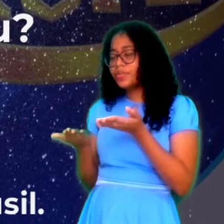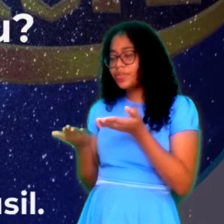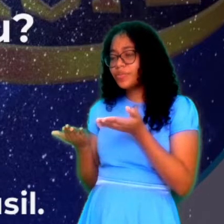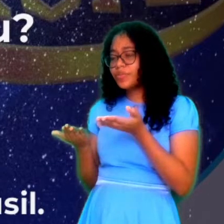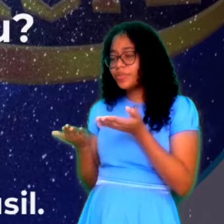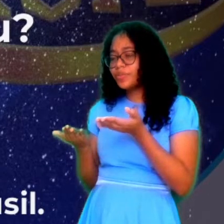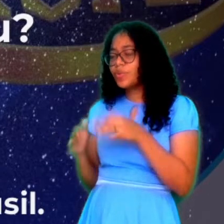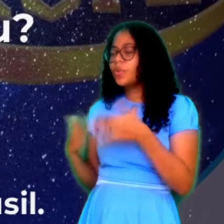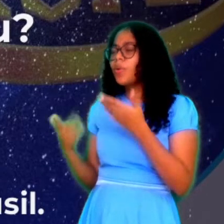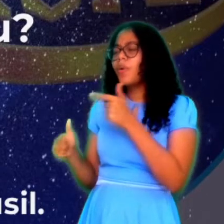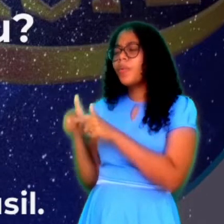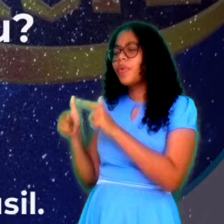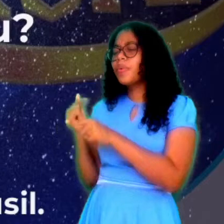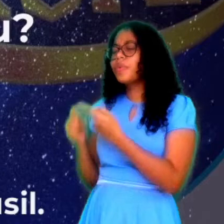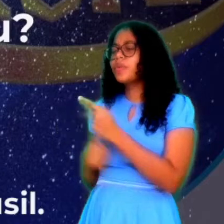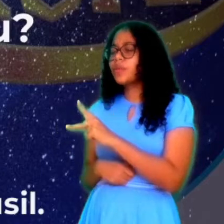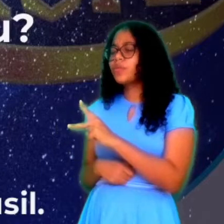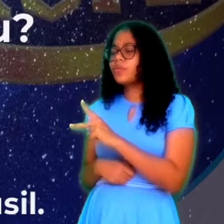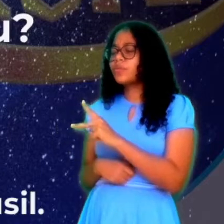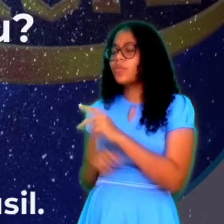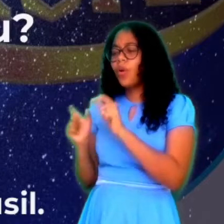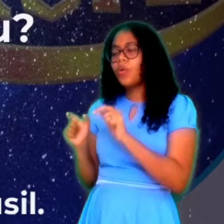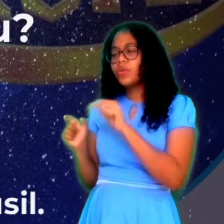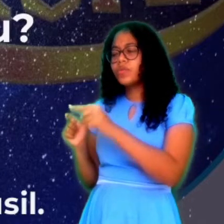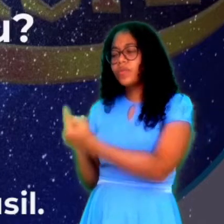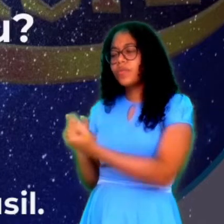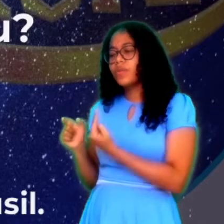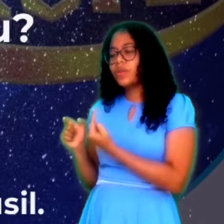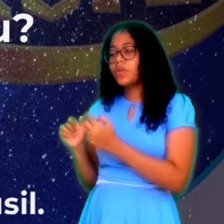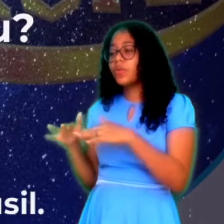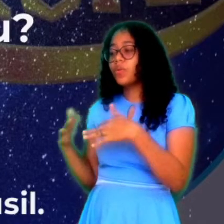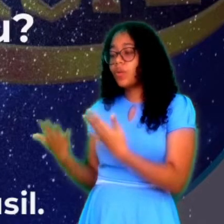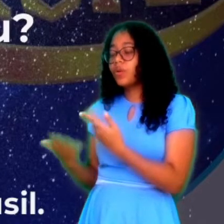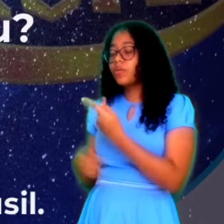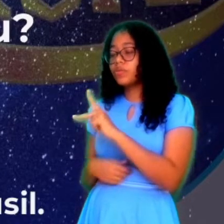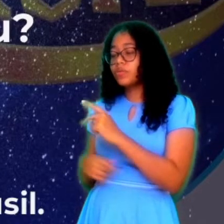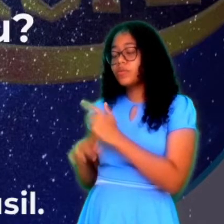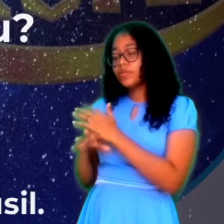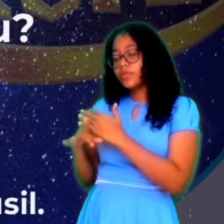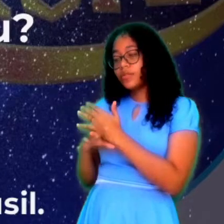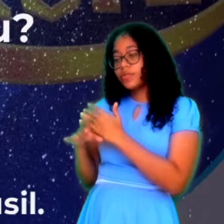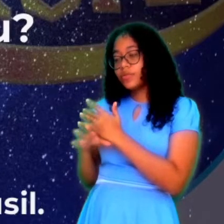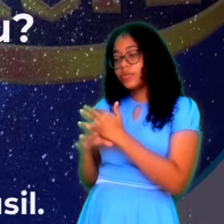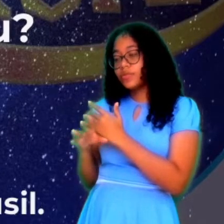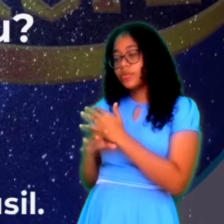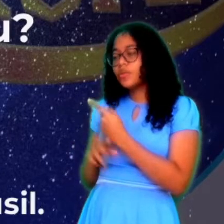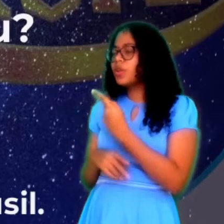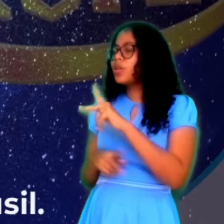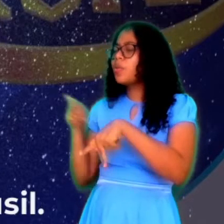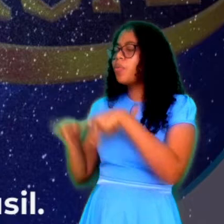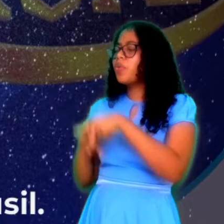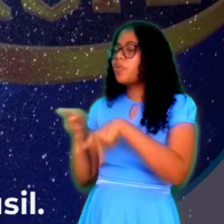tua? De onde vens? Qual a tua terra? E de que povo és